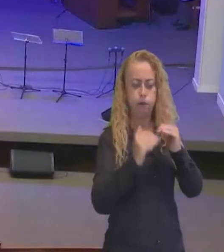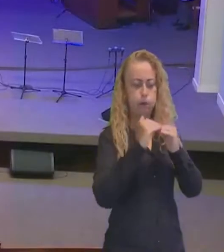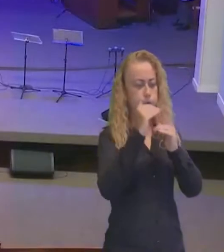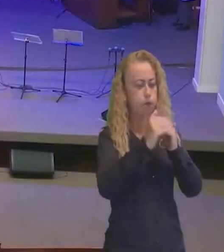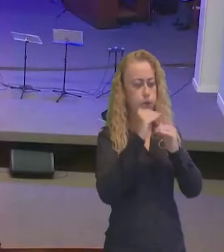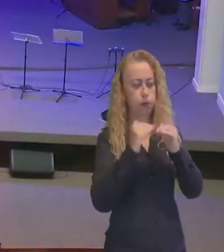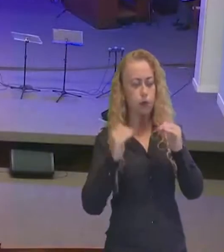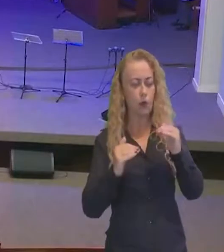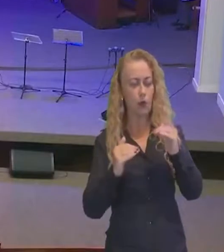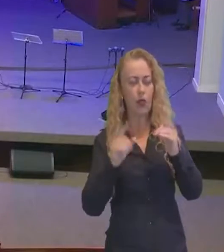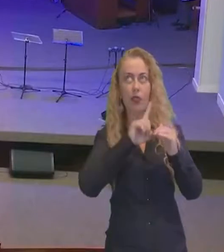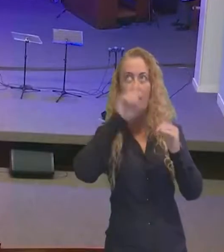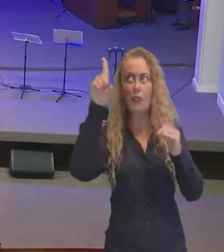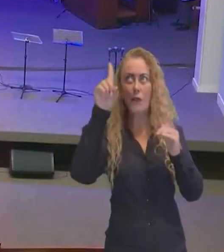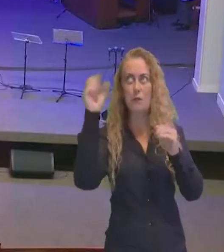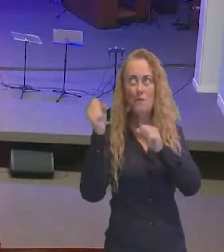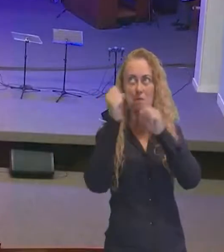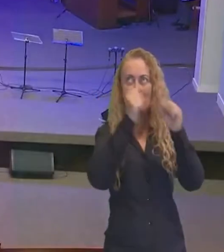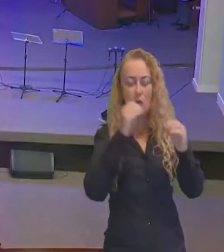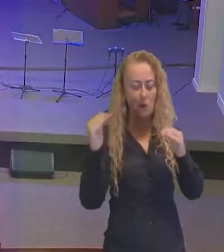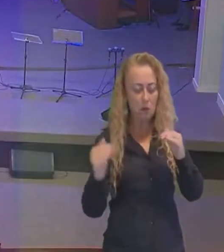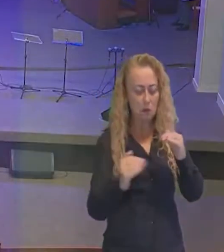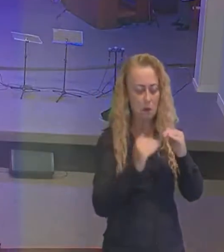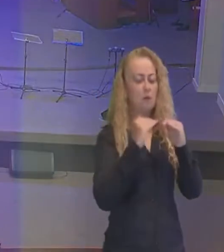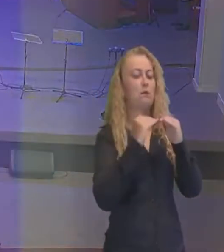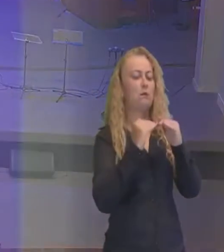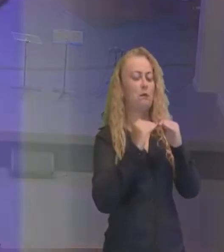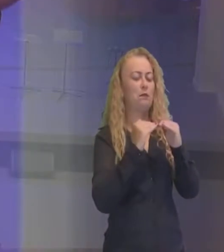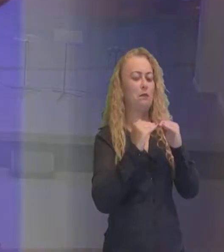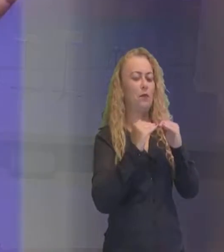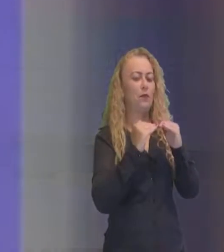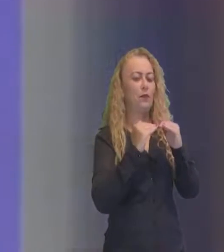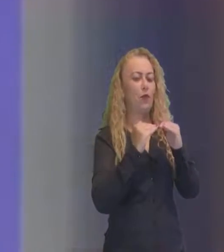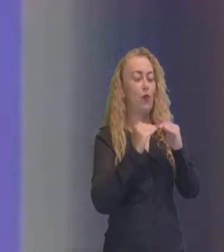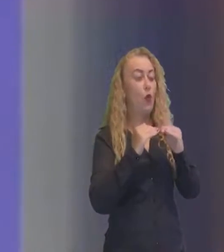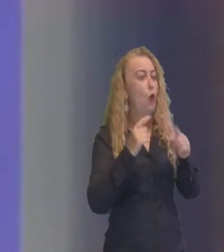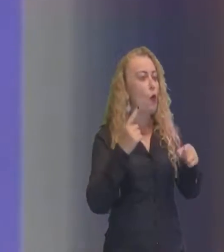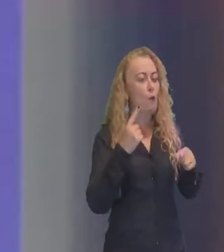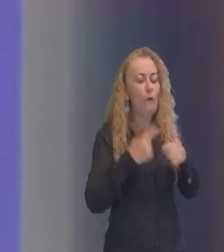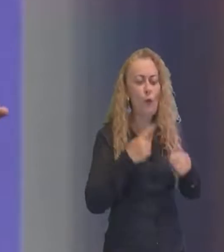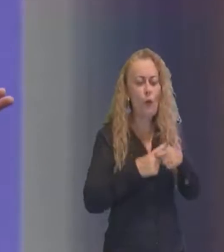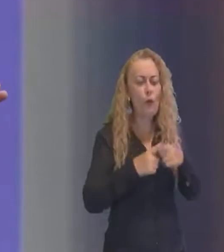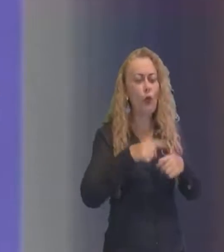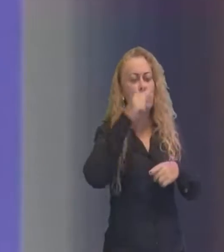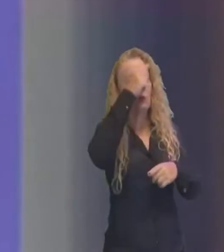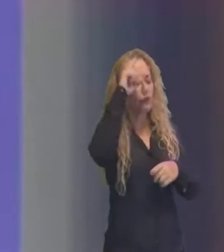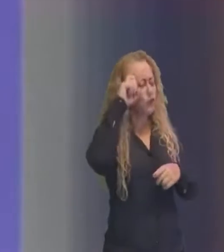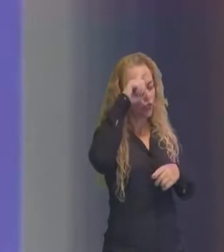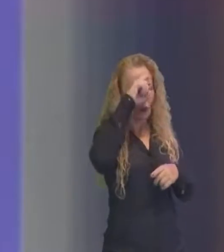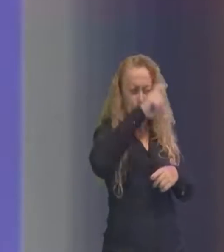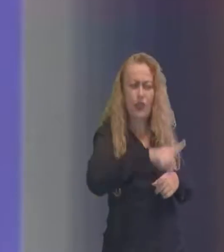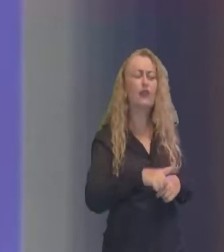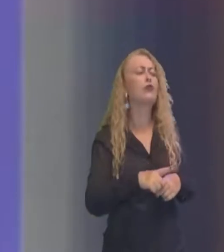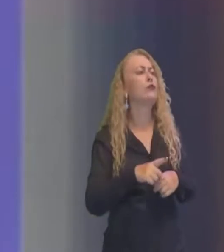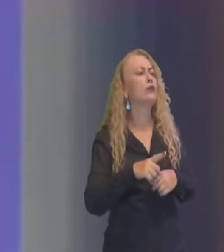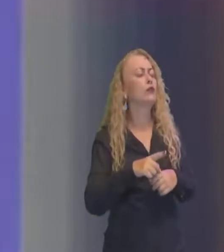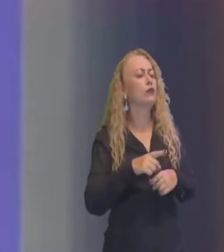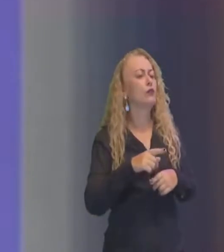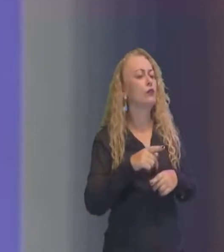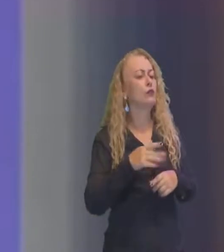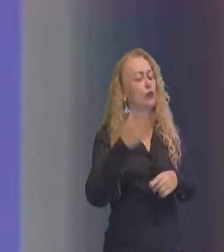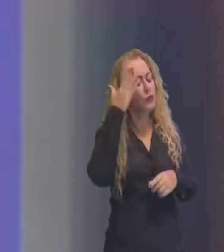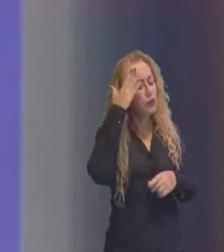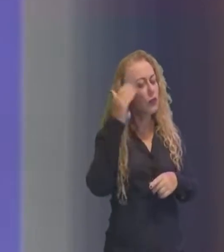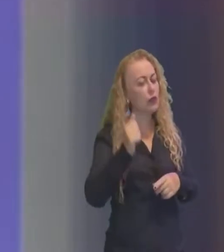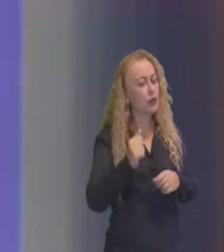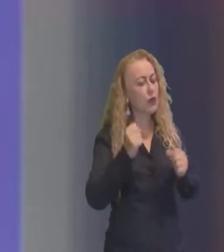possa resolver. Não há situação de incompatibilidade, seja ela qual for, que o sangue